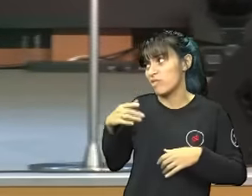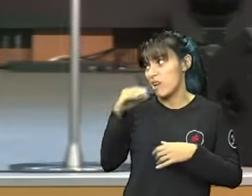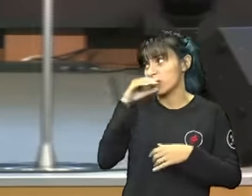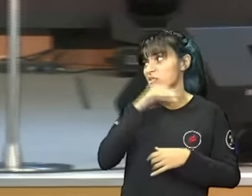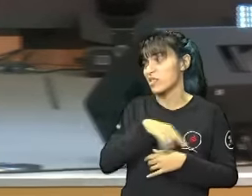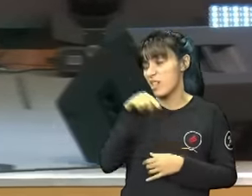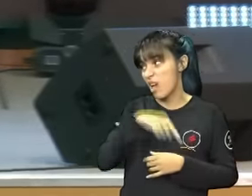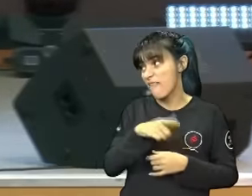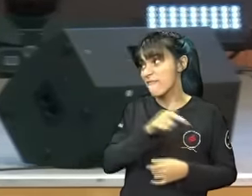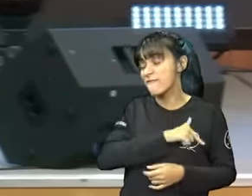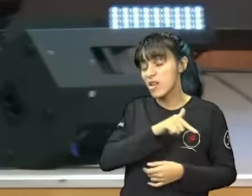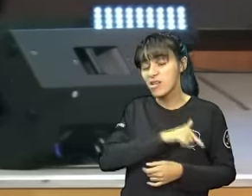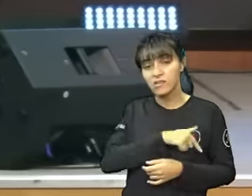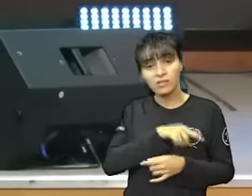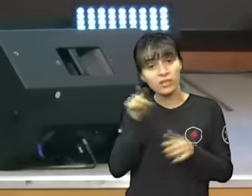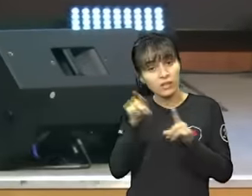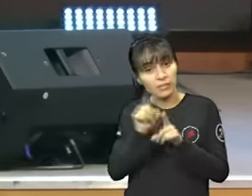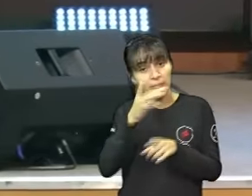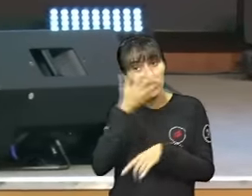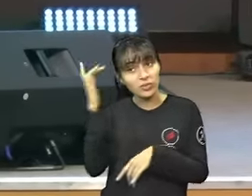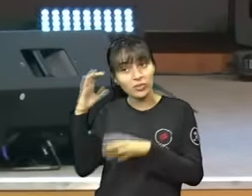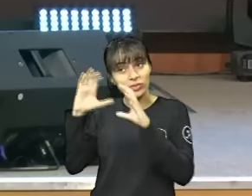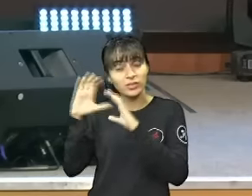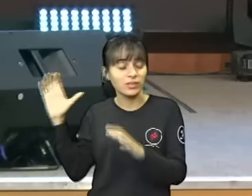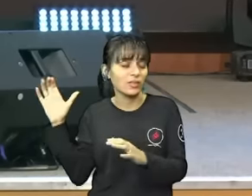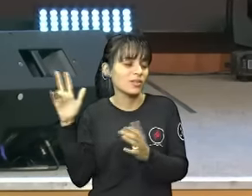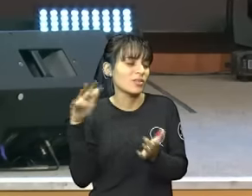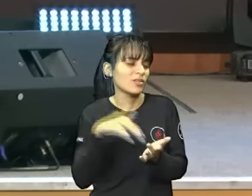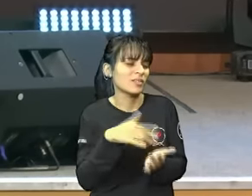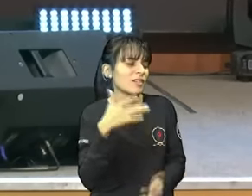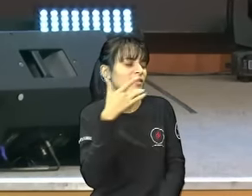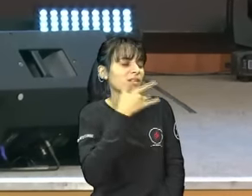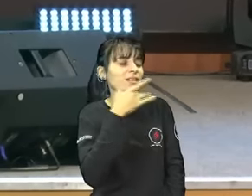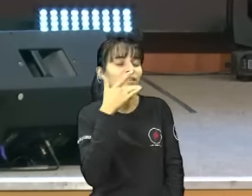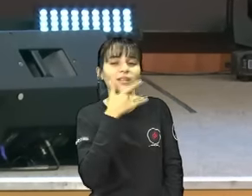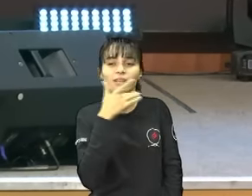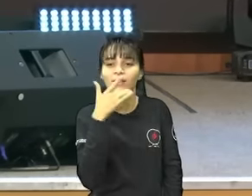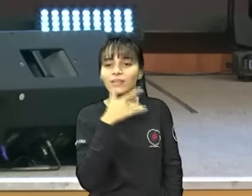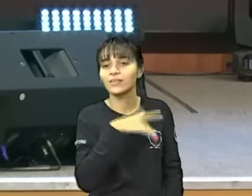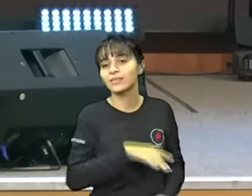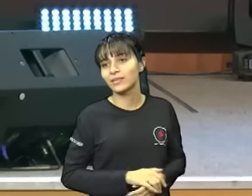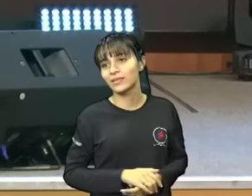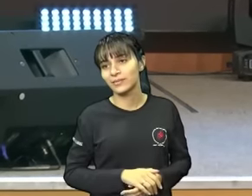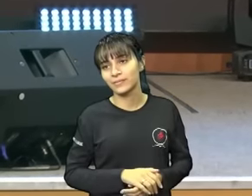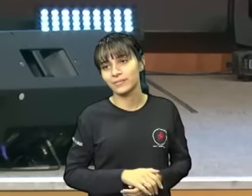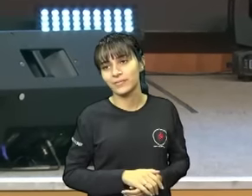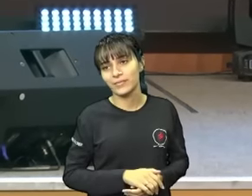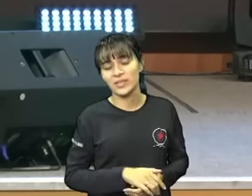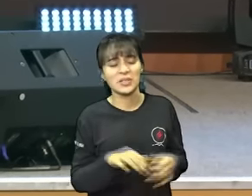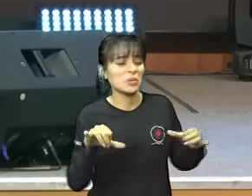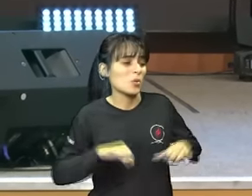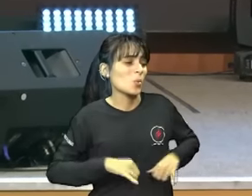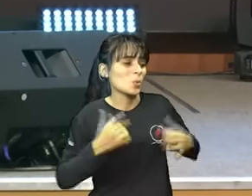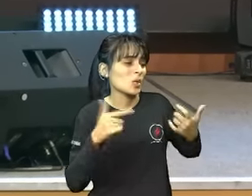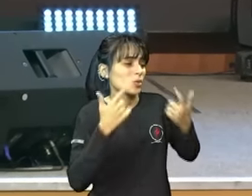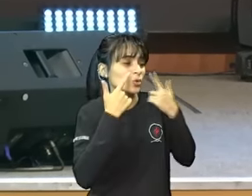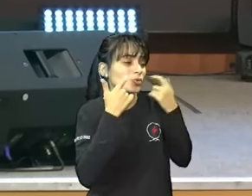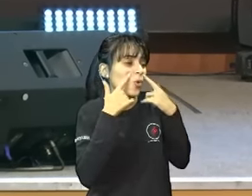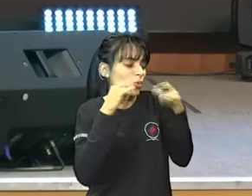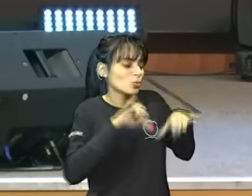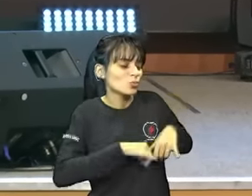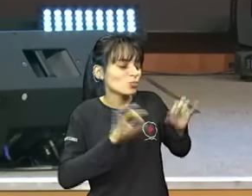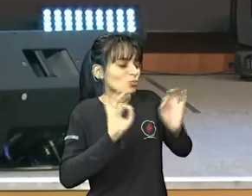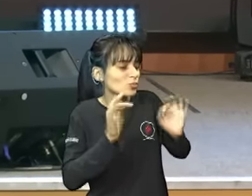feio e também não vem ninguém dizer oi Que delícia não tem dó ninguém chora ninguém